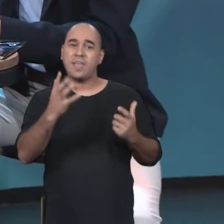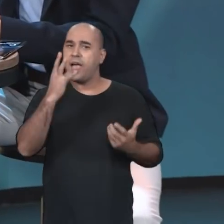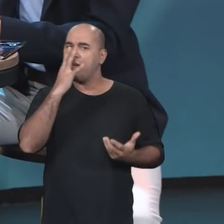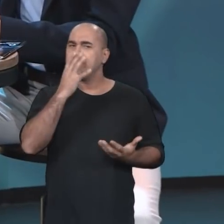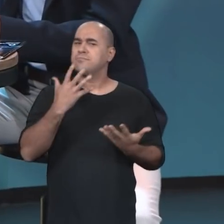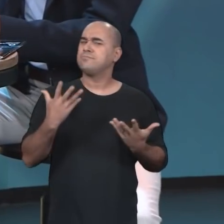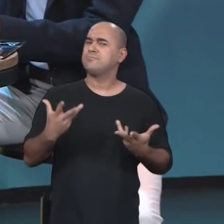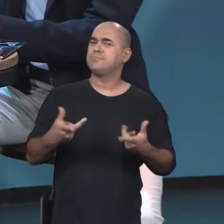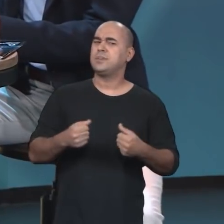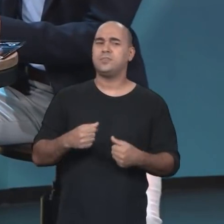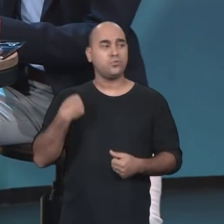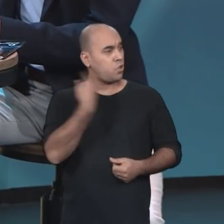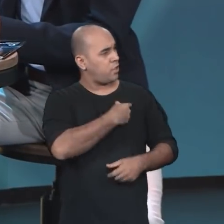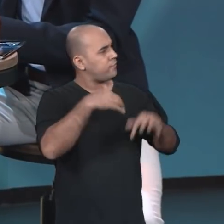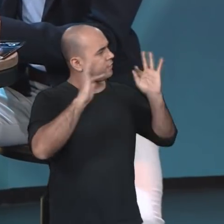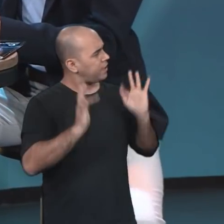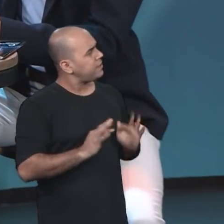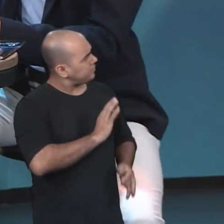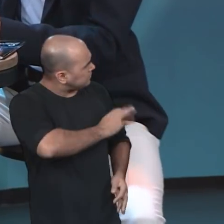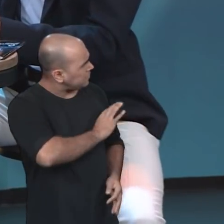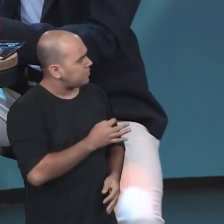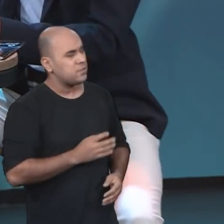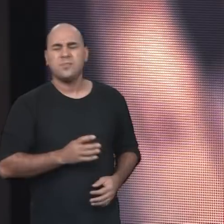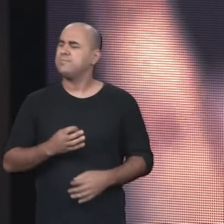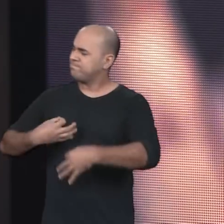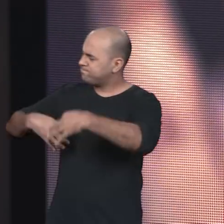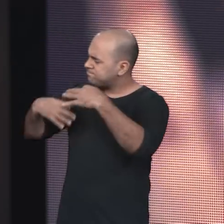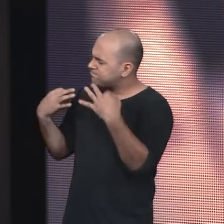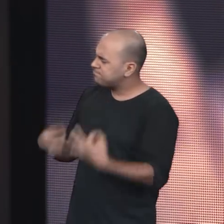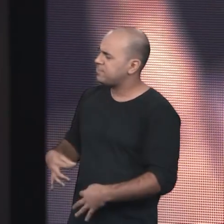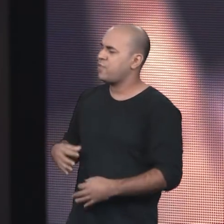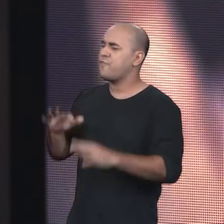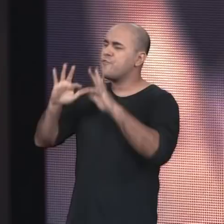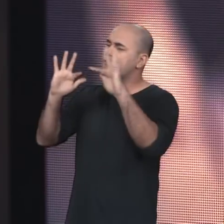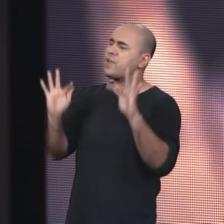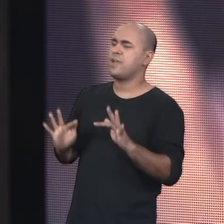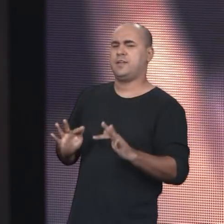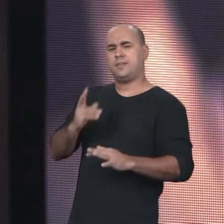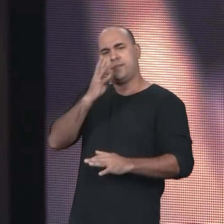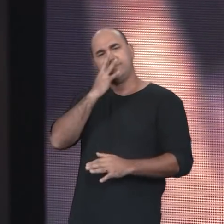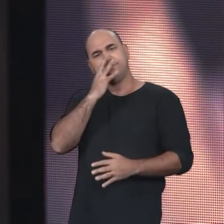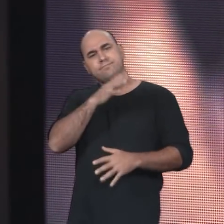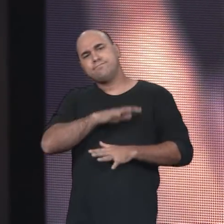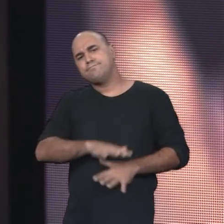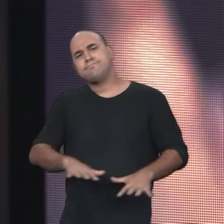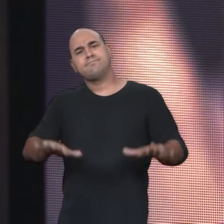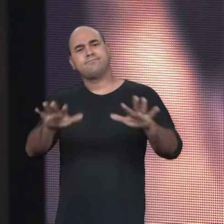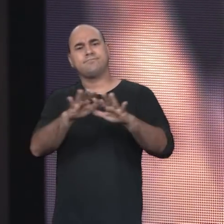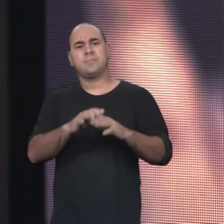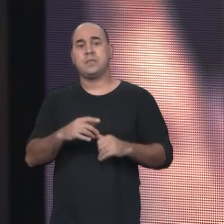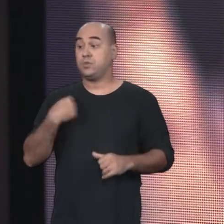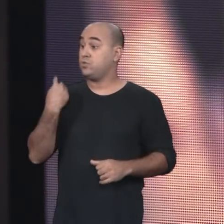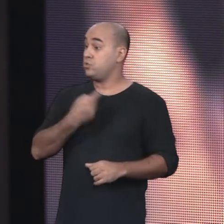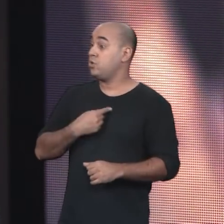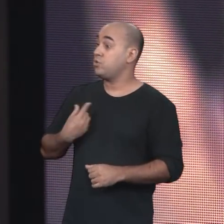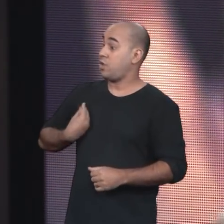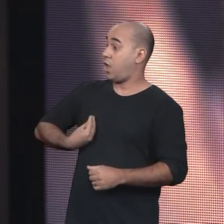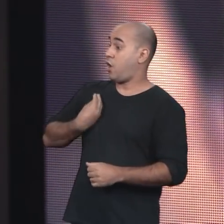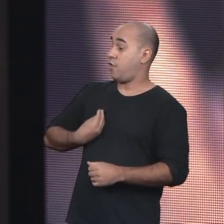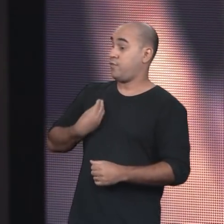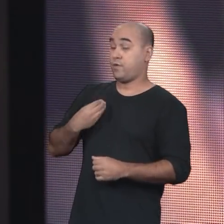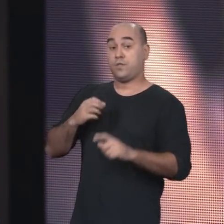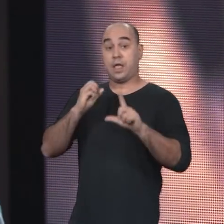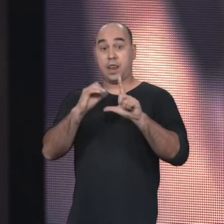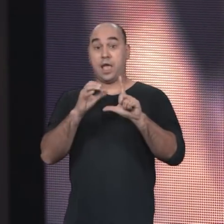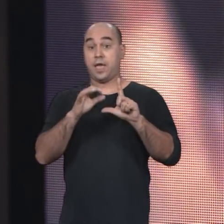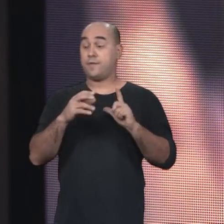né, Rodrigo, de saber que tem tanta gente acompanhando. Com certeza. Olha, ontem também, na hora que eu estava participando com o pessoal do NT Play, na live, tanta